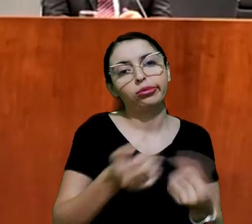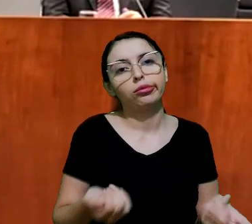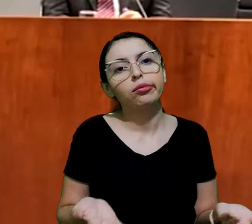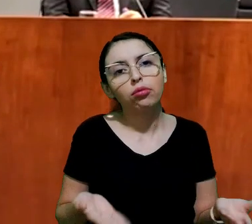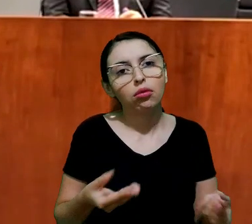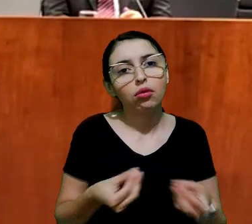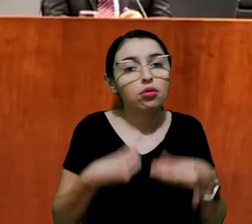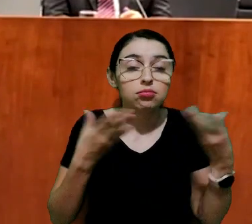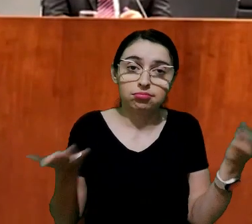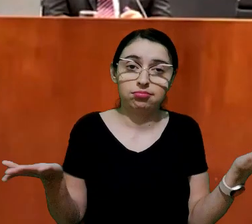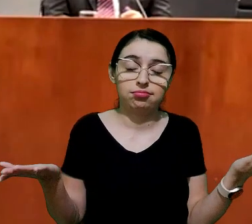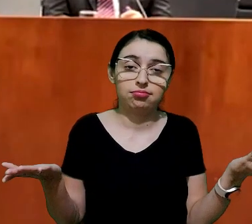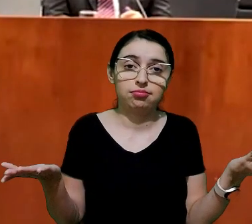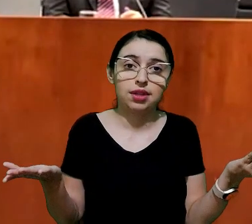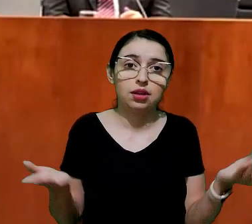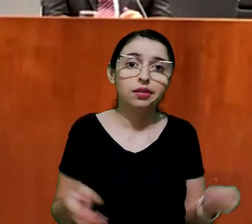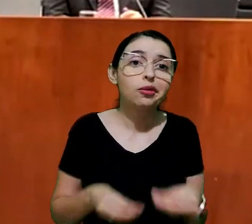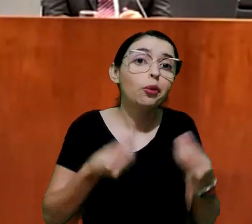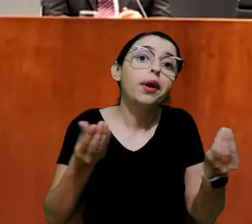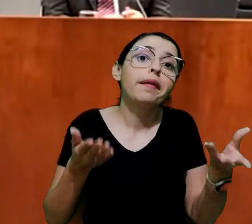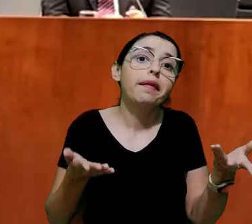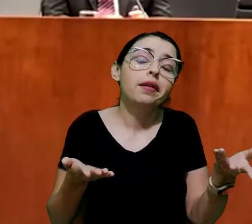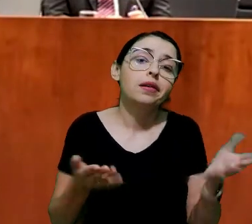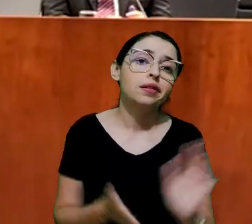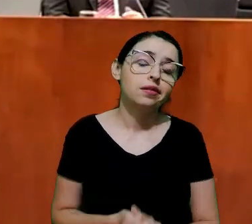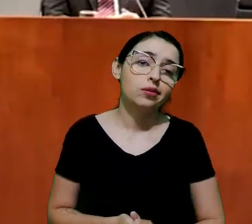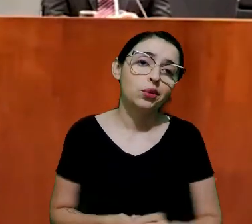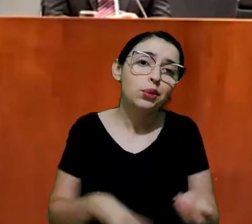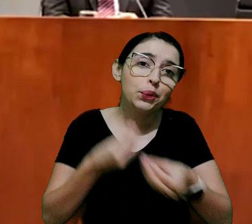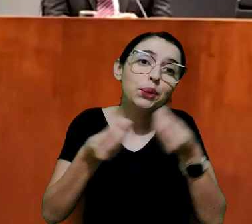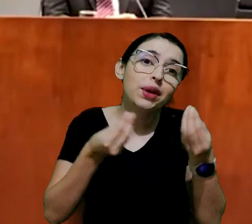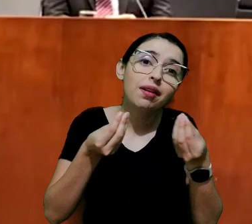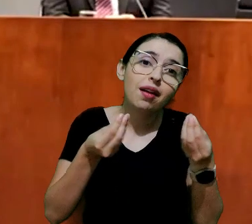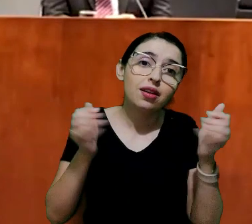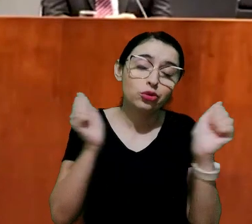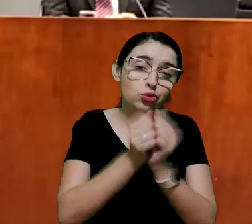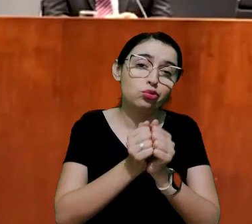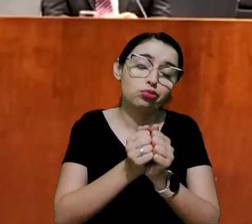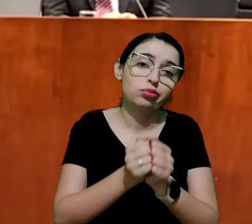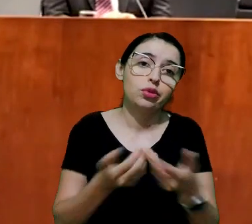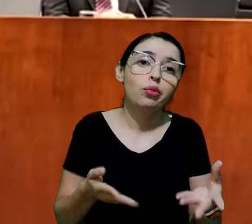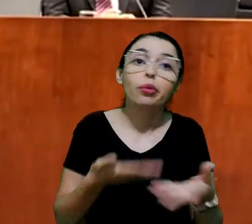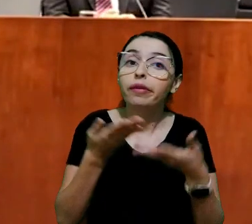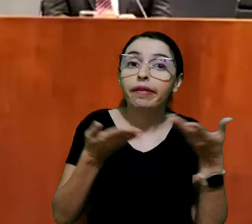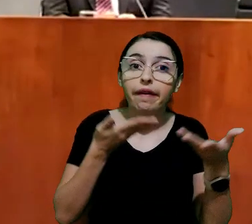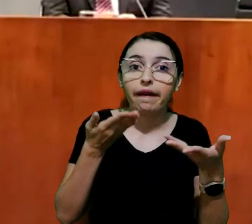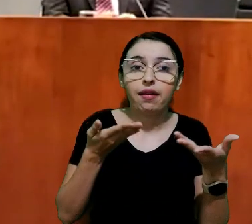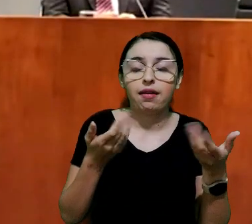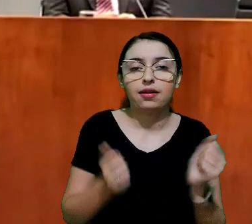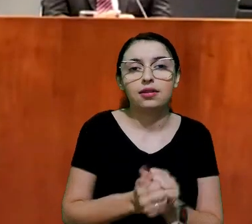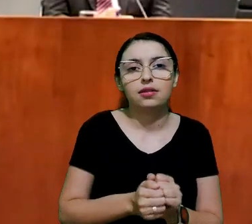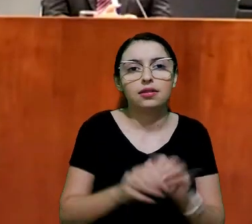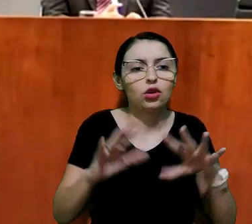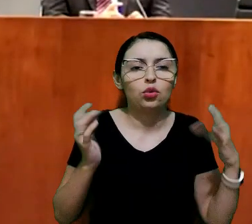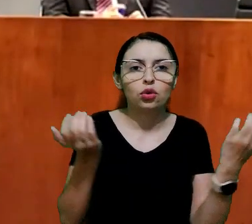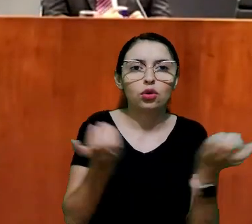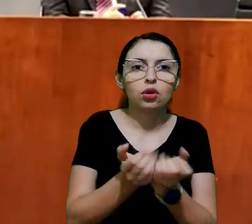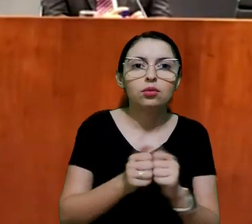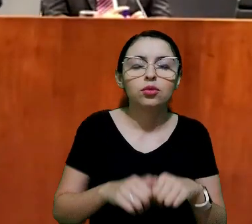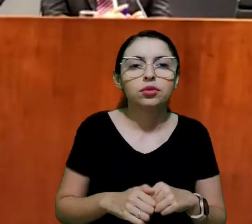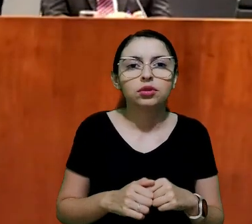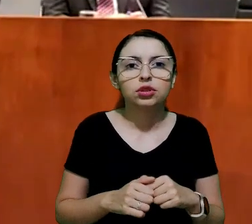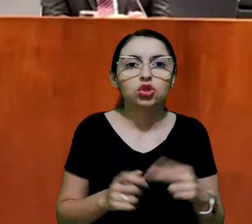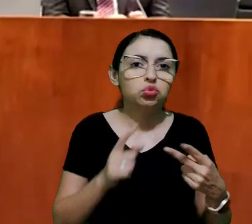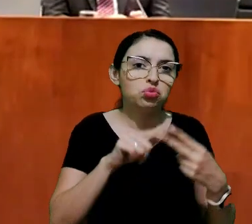Então que coisa é essa? É o que é estar junto? O que é isso? Que grupo é esse de